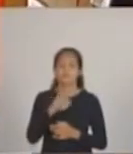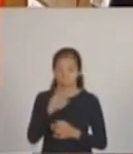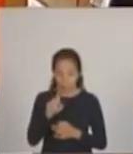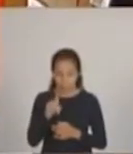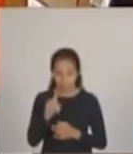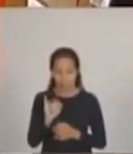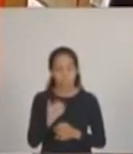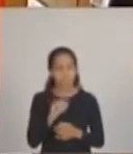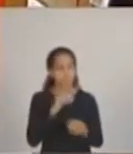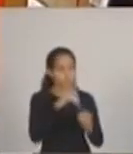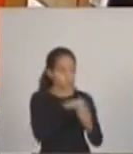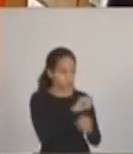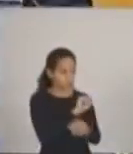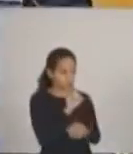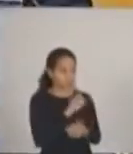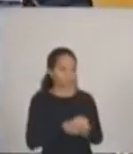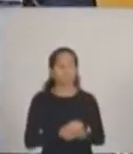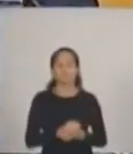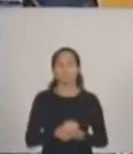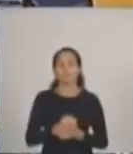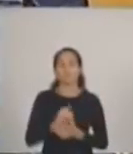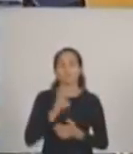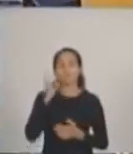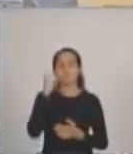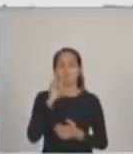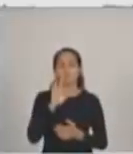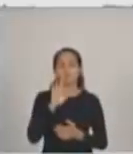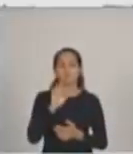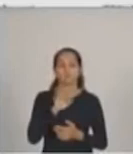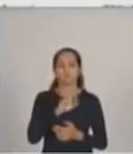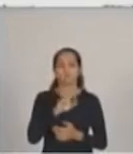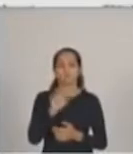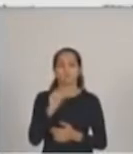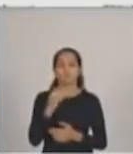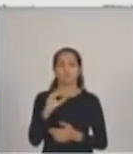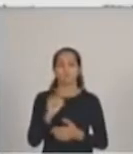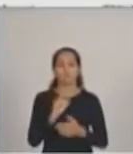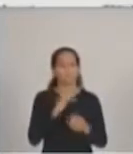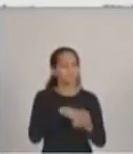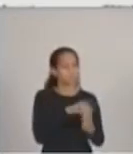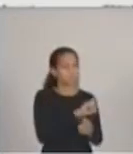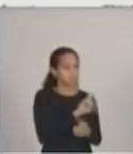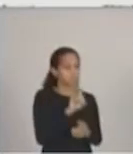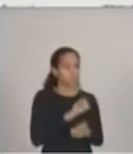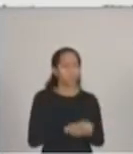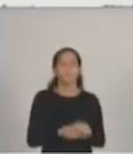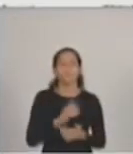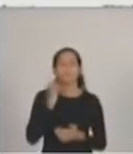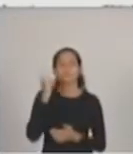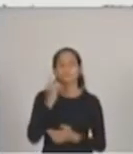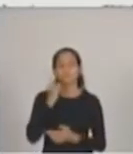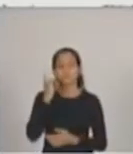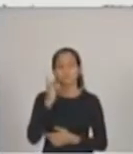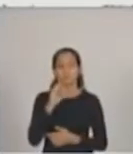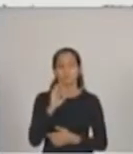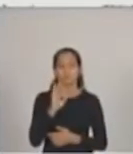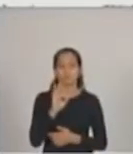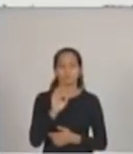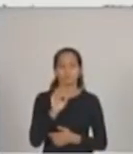Voto não. Vota não. Deputado Ferraço. Voto não. Vota não. Deputado Torino.